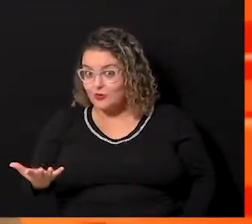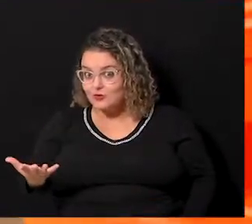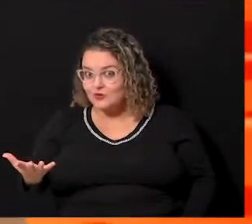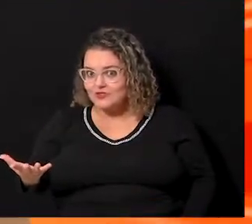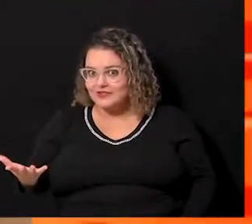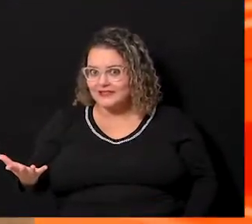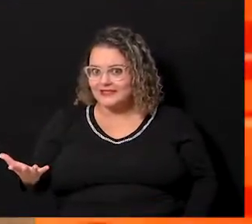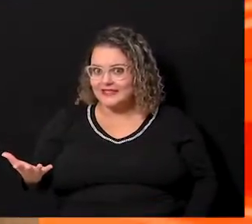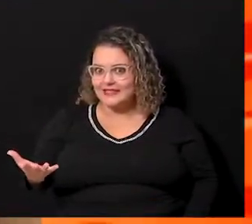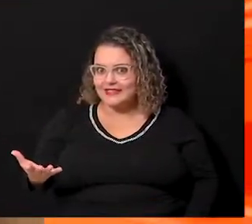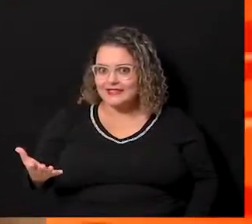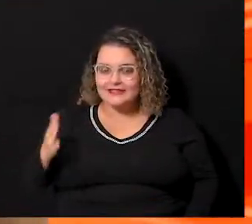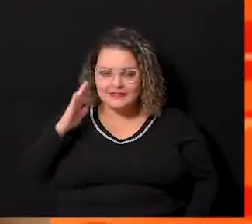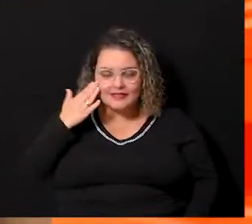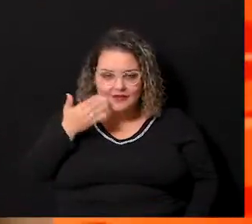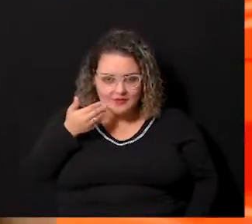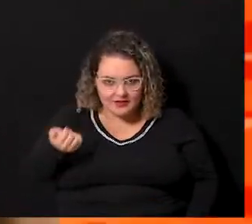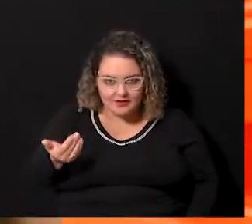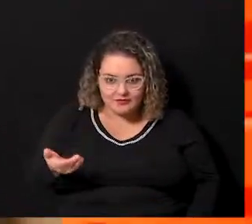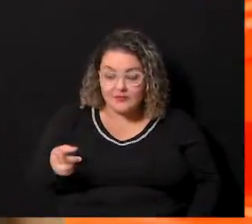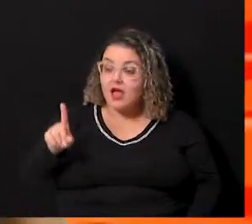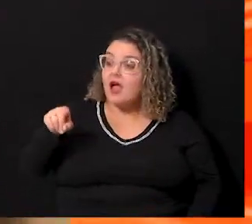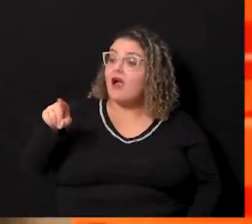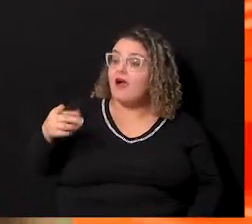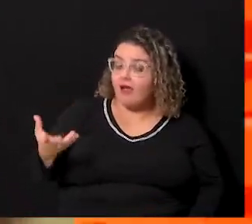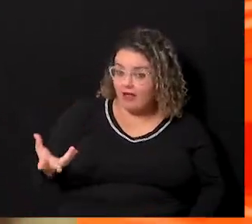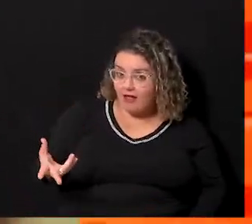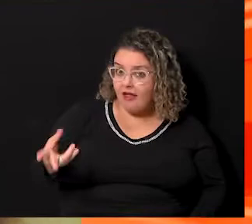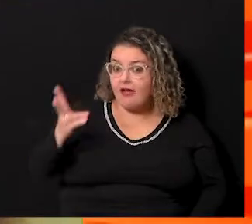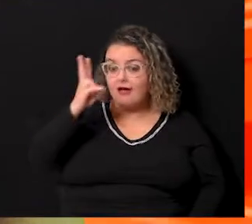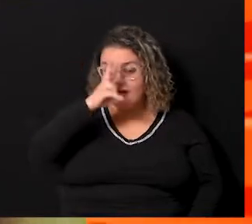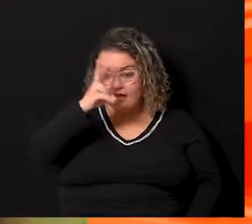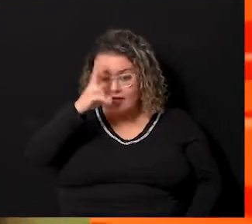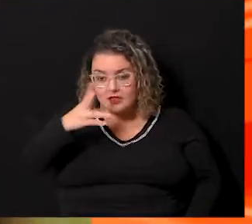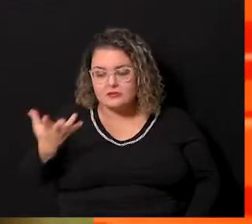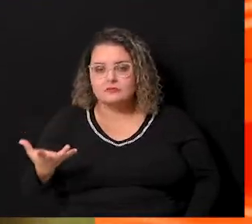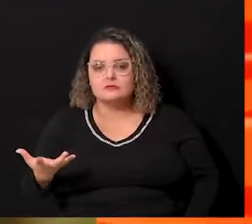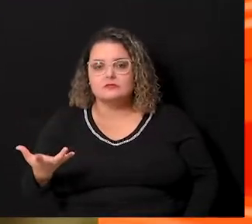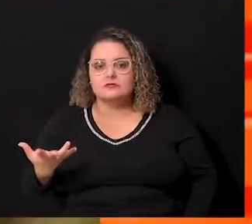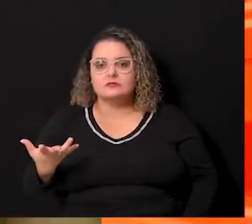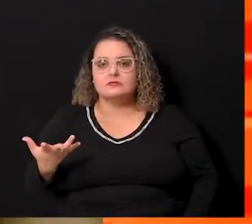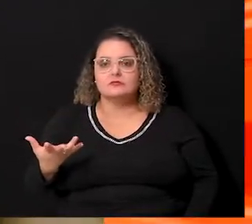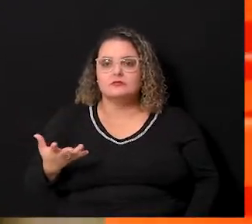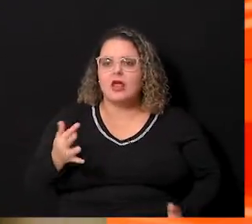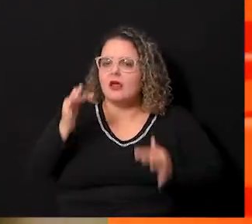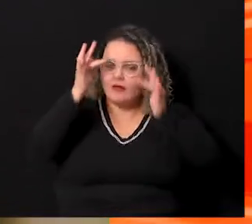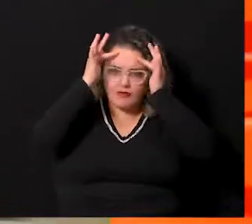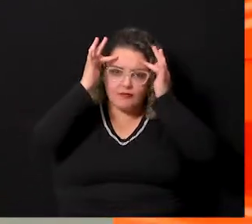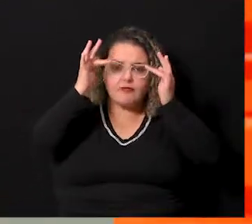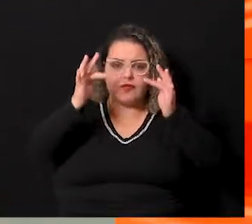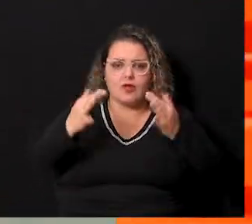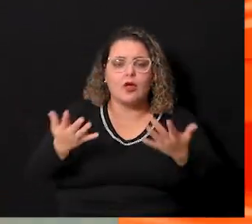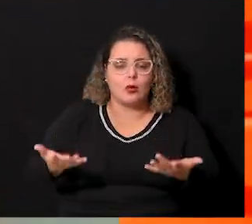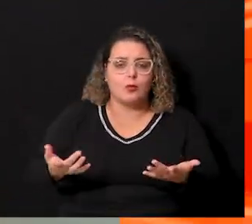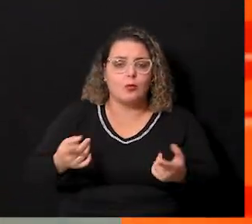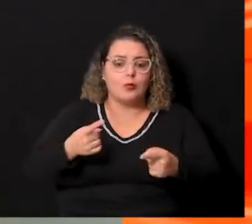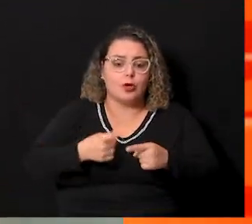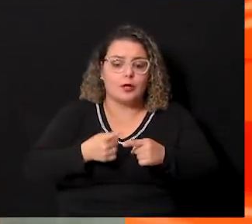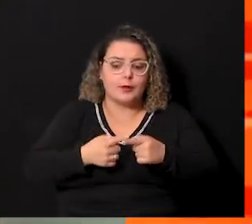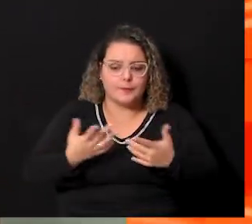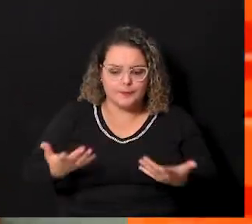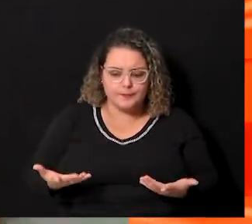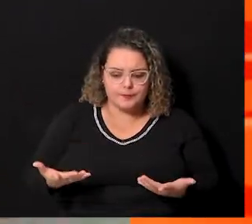Com certeza, é verdade, é verdade. E a história acaba sendo muito fiel,